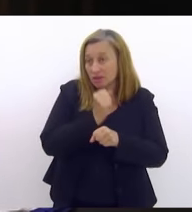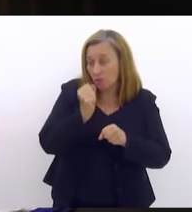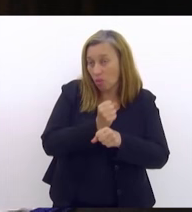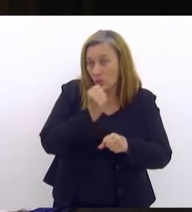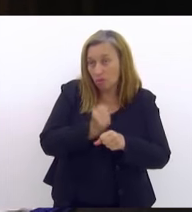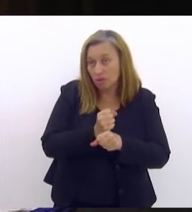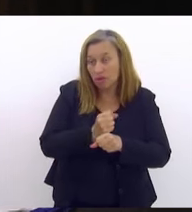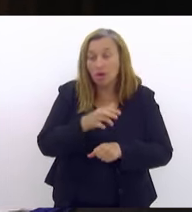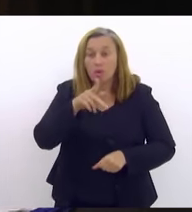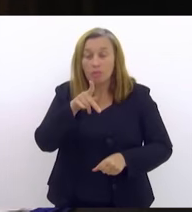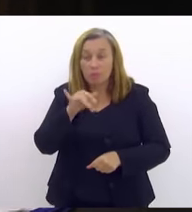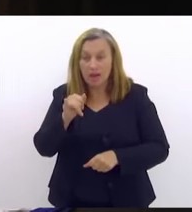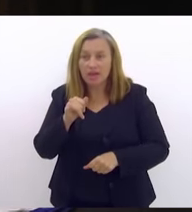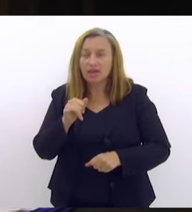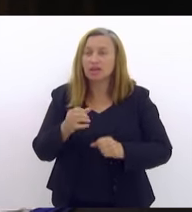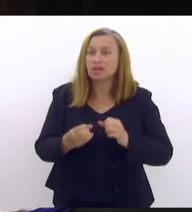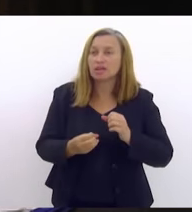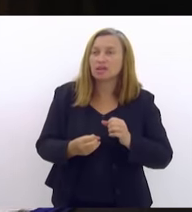Meu pai criou